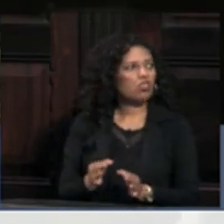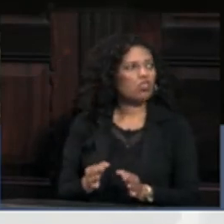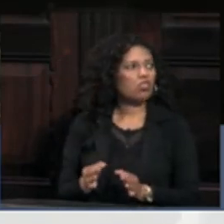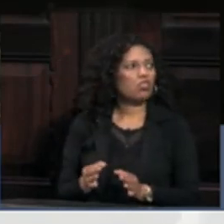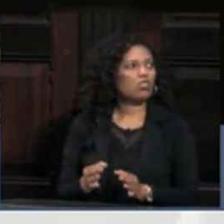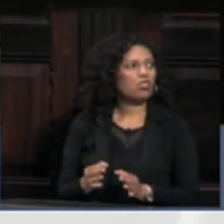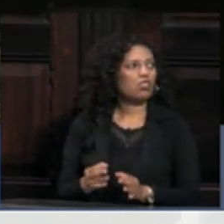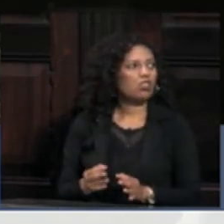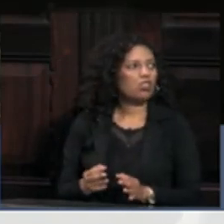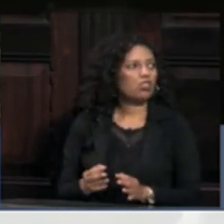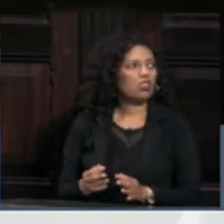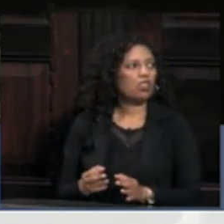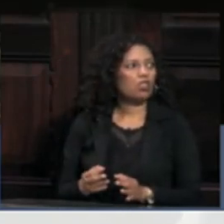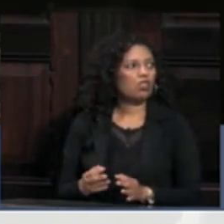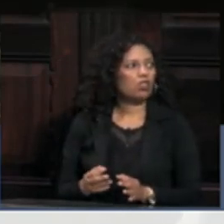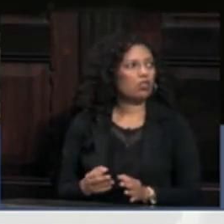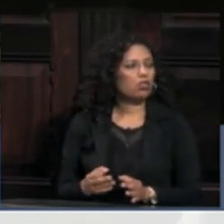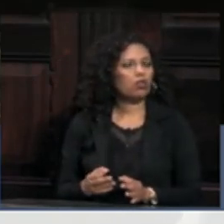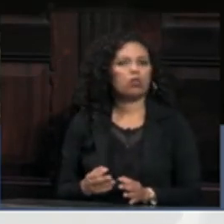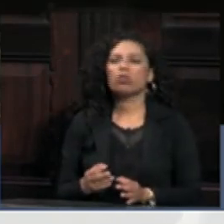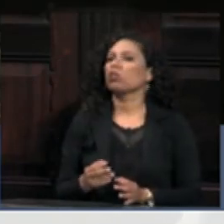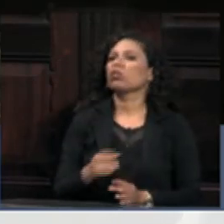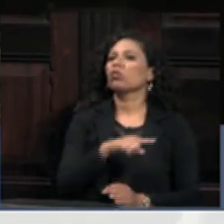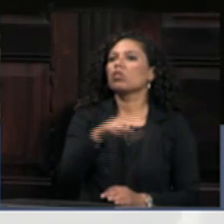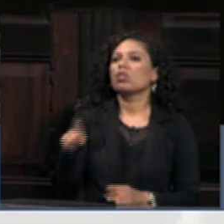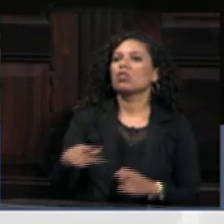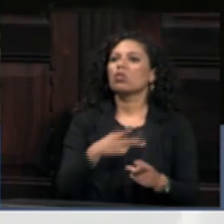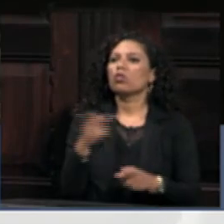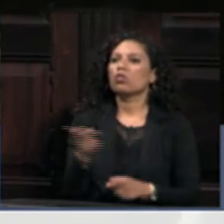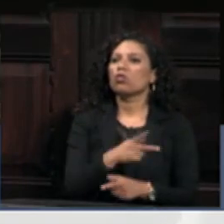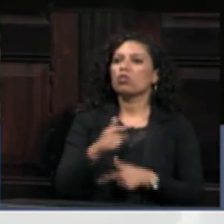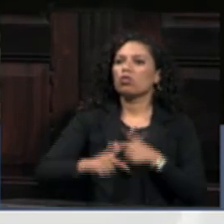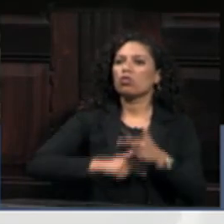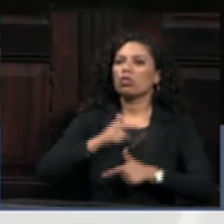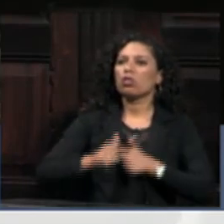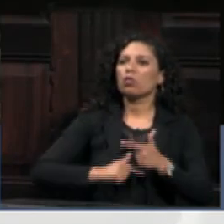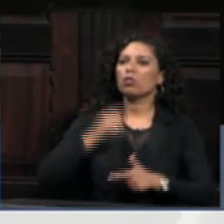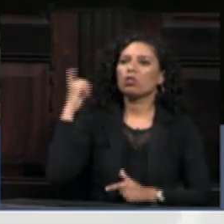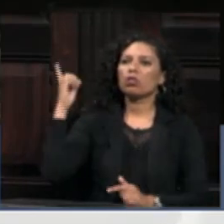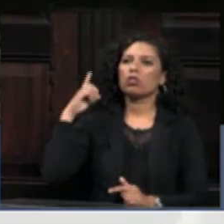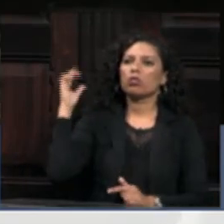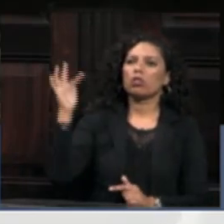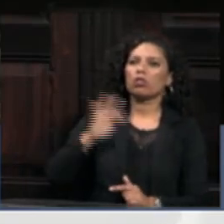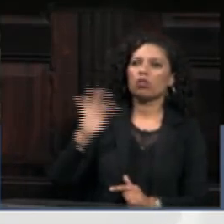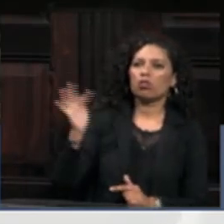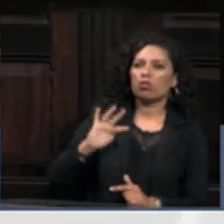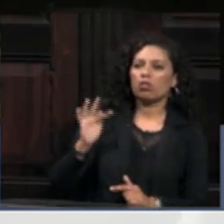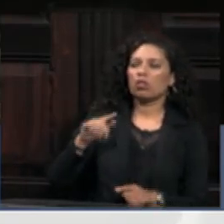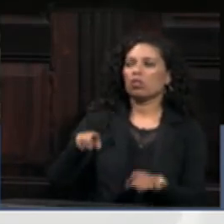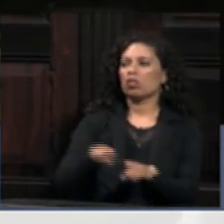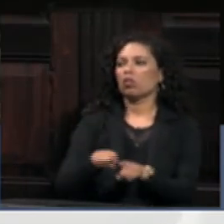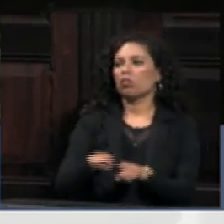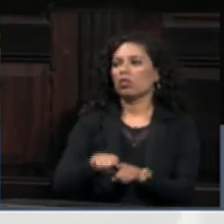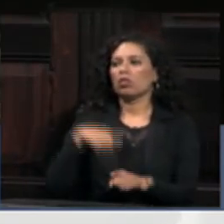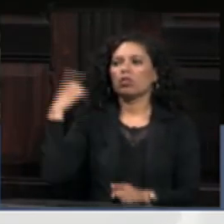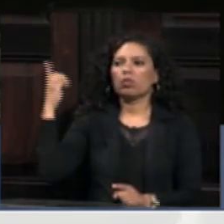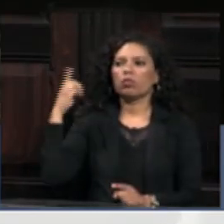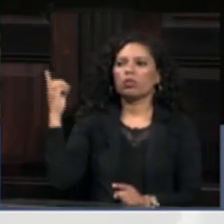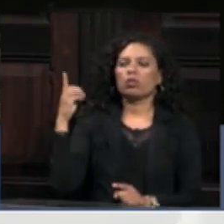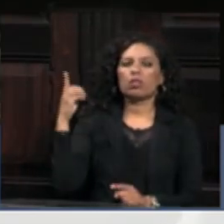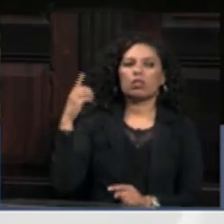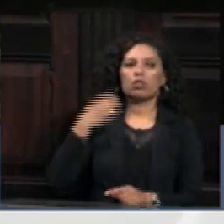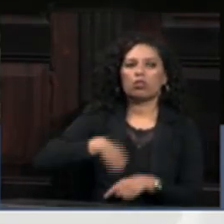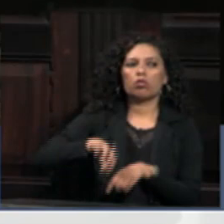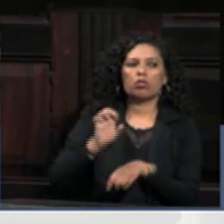câmaras estaduais e federal, estadual e federal, será de enorme valia para o Brasil e para o Estado do Rio de